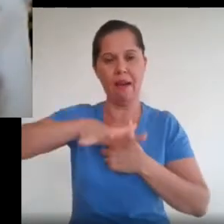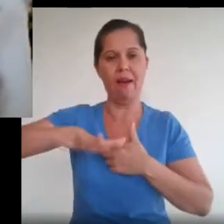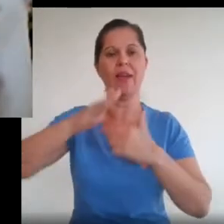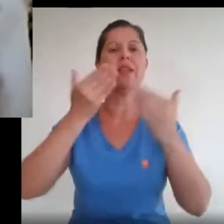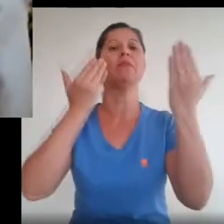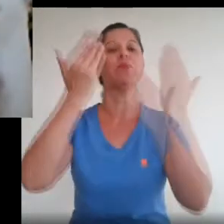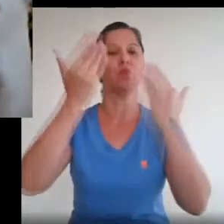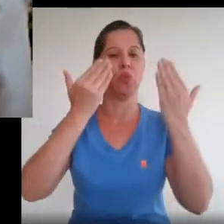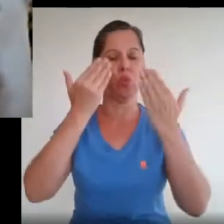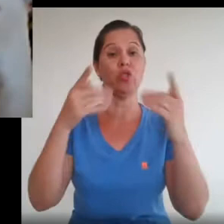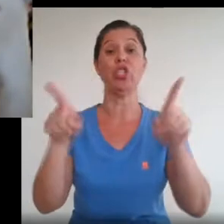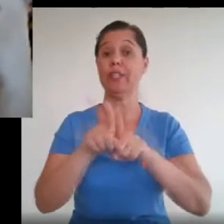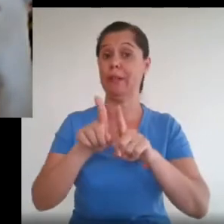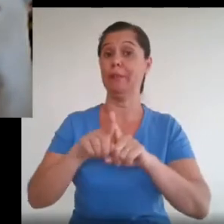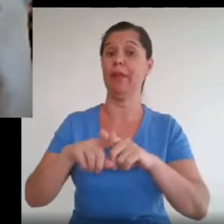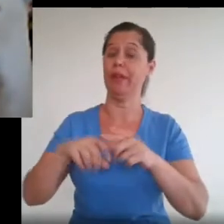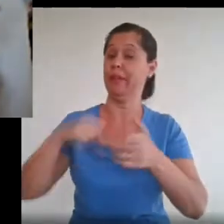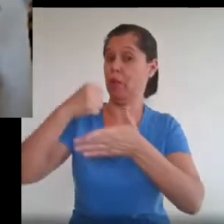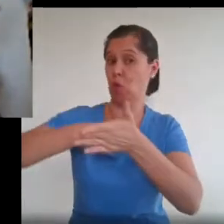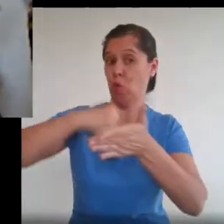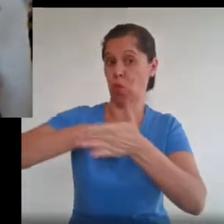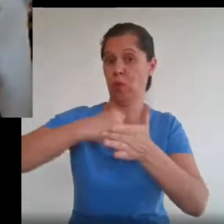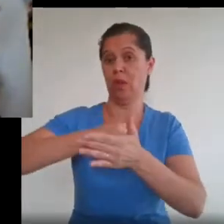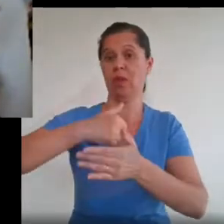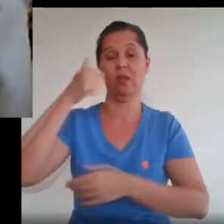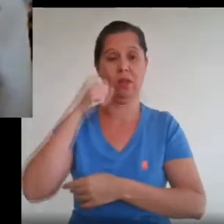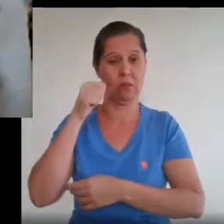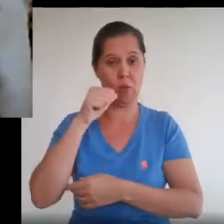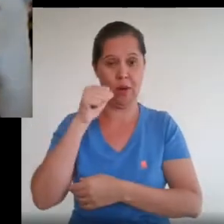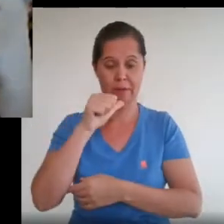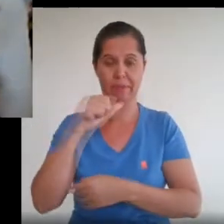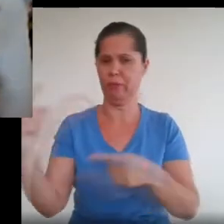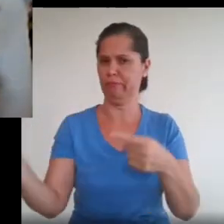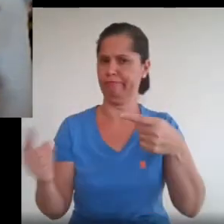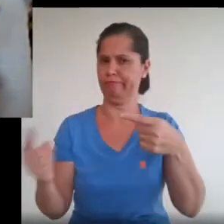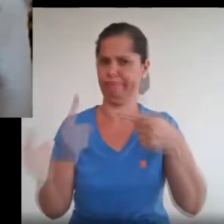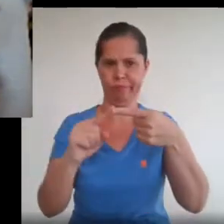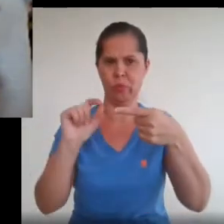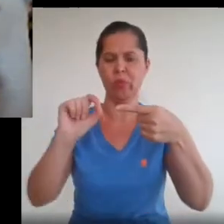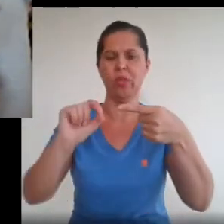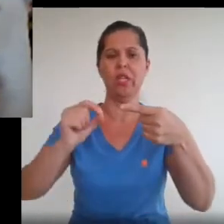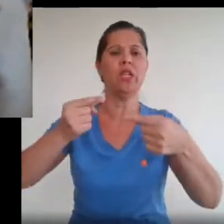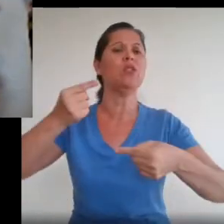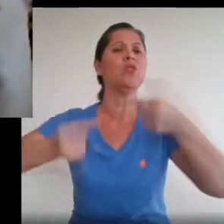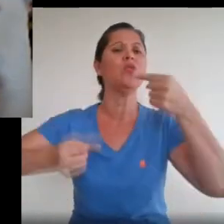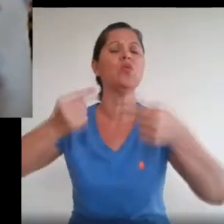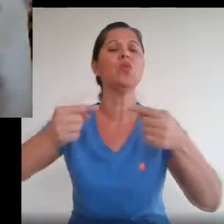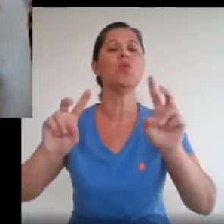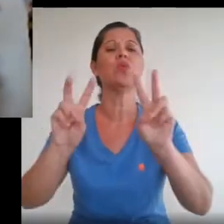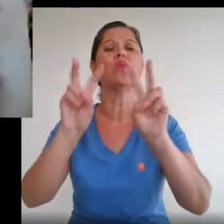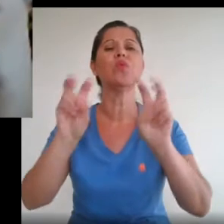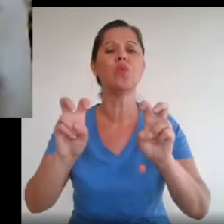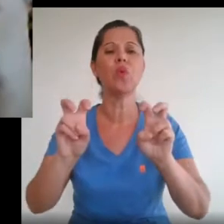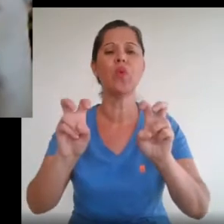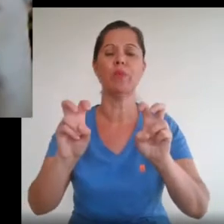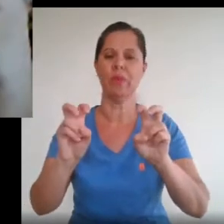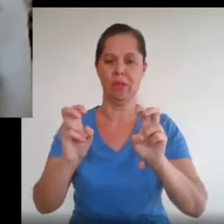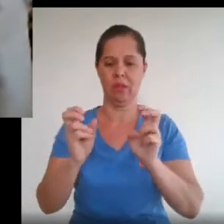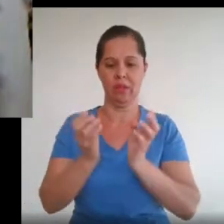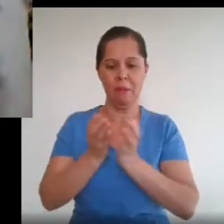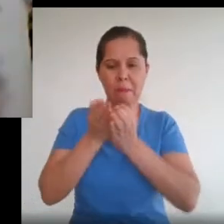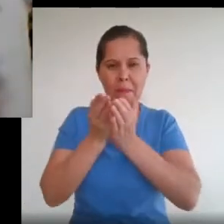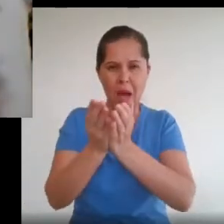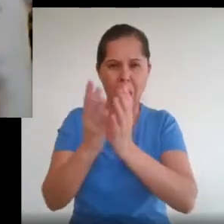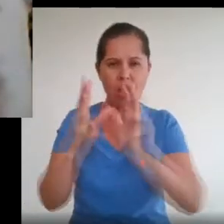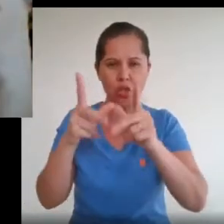psicologia e principalmente na questão da luta das mulheres. A primeira discussão foi essa, da desmistificação de que estávamos todos